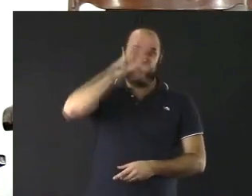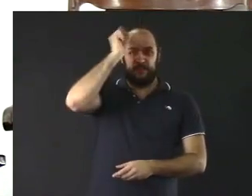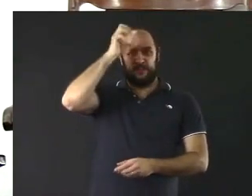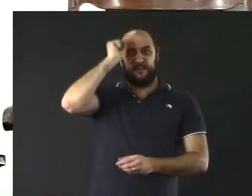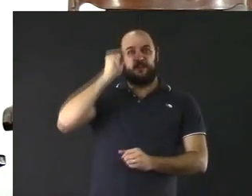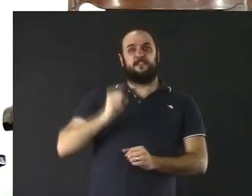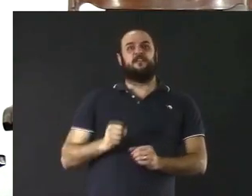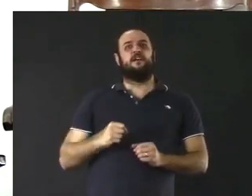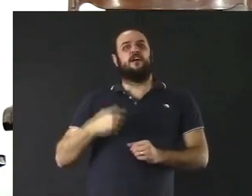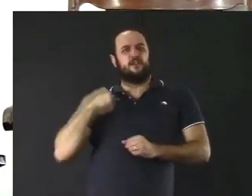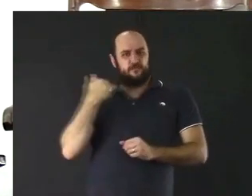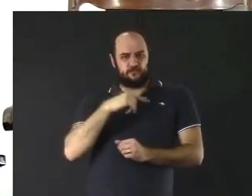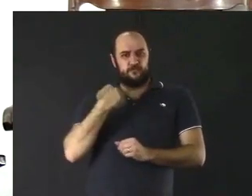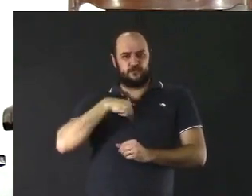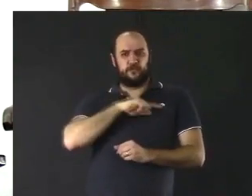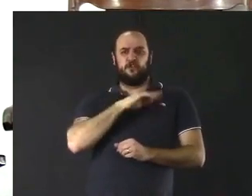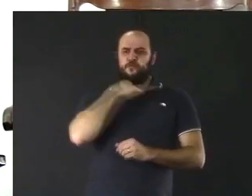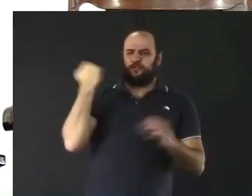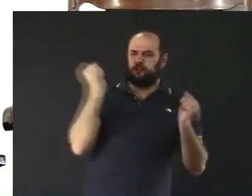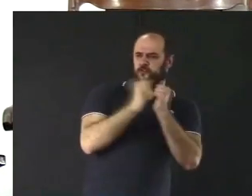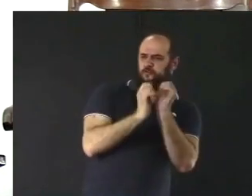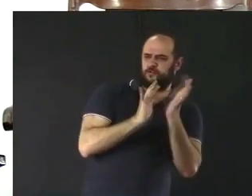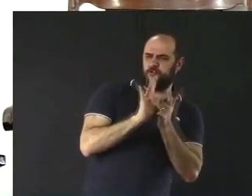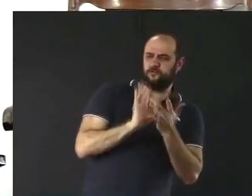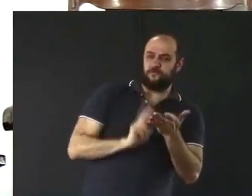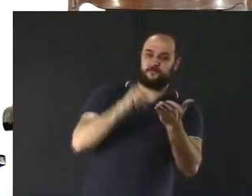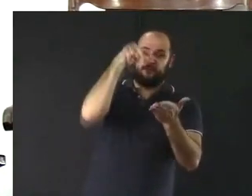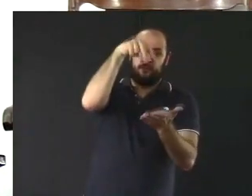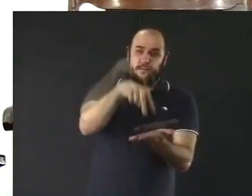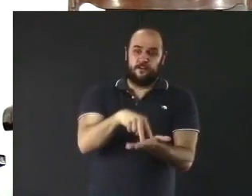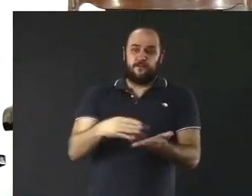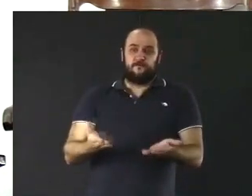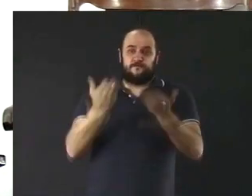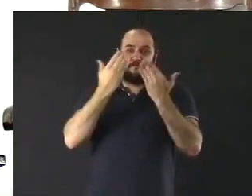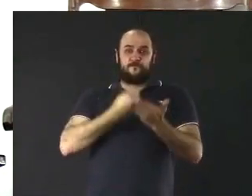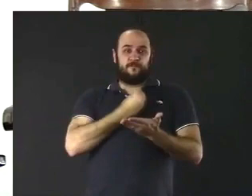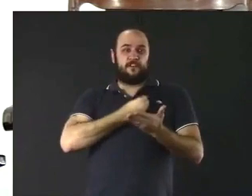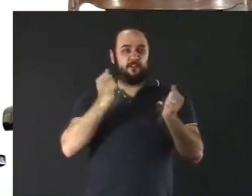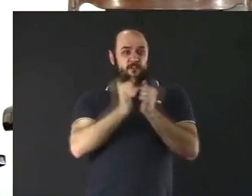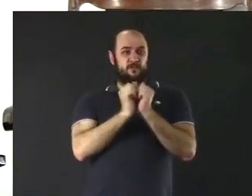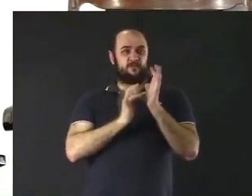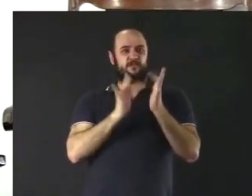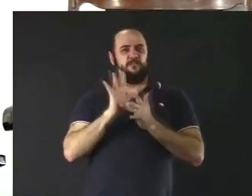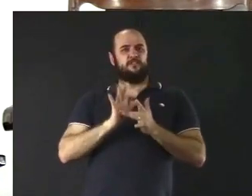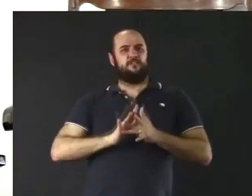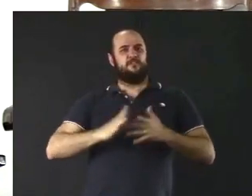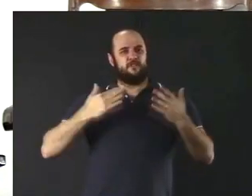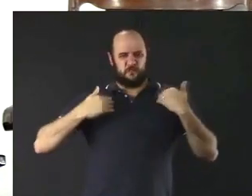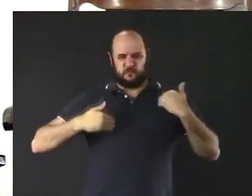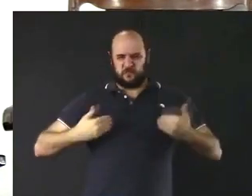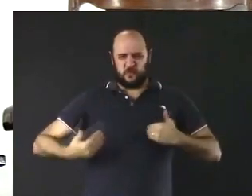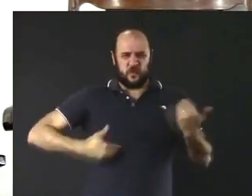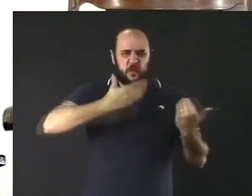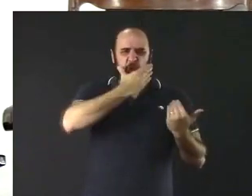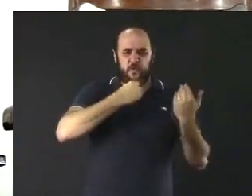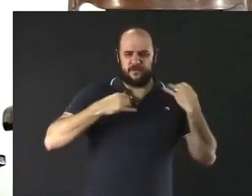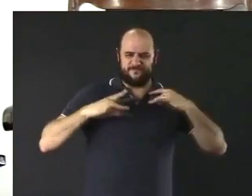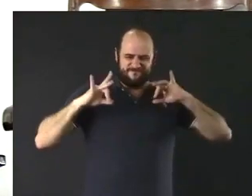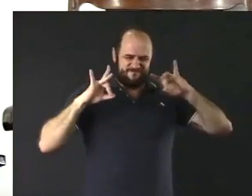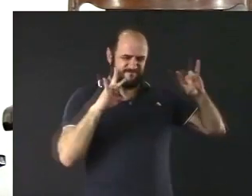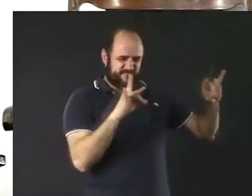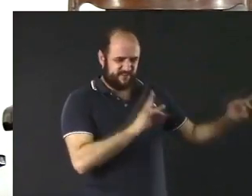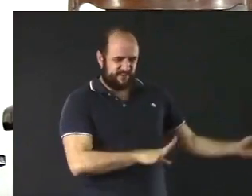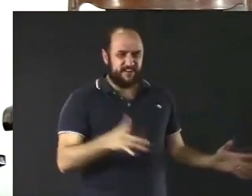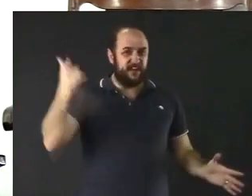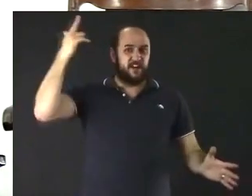nós ressuscitamos com Cristo, e agora nós precisamos fazer morrer essa natureza terrena e revestir dessa nova